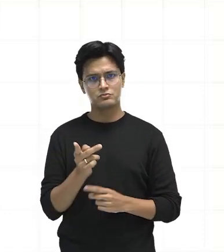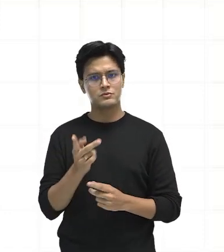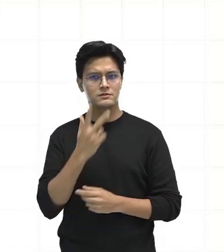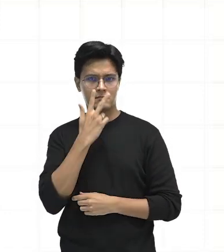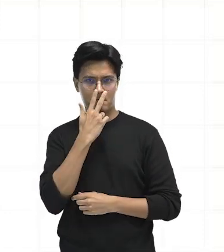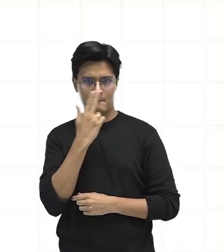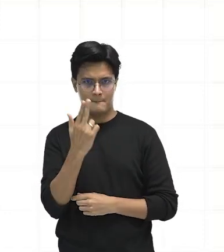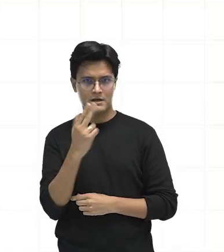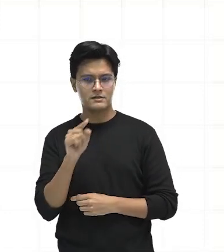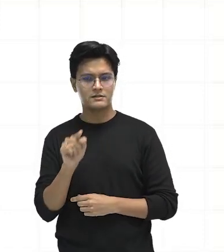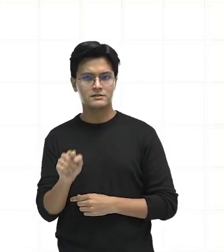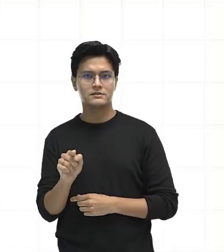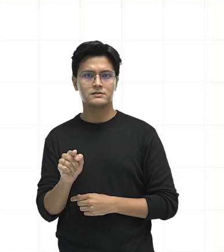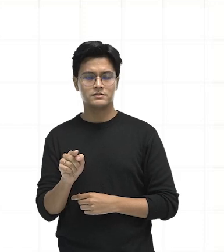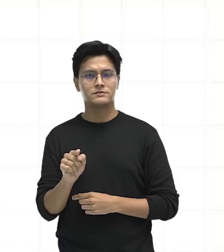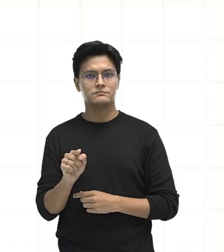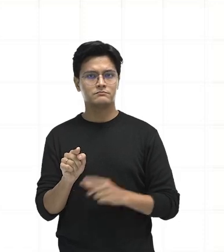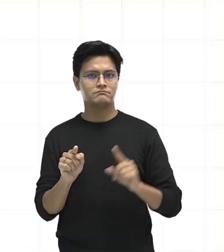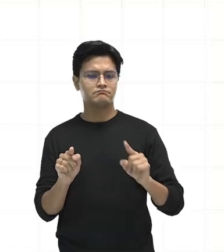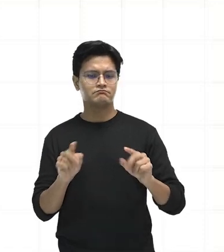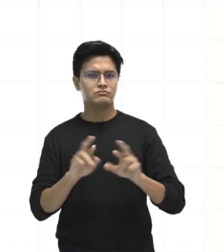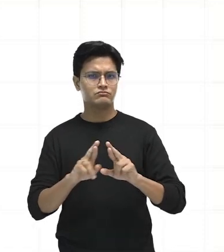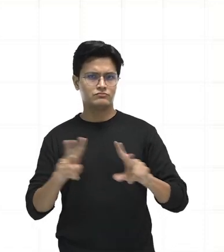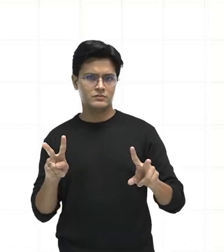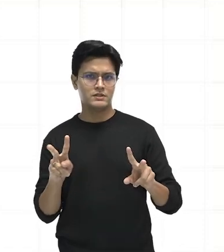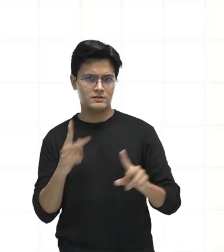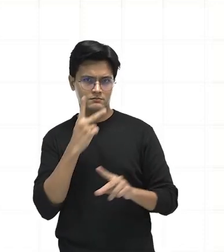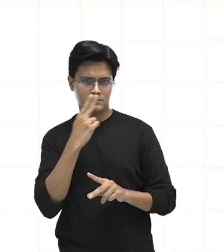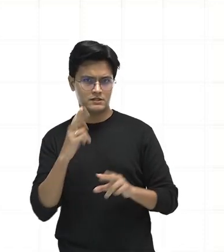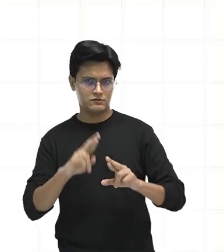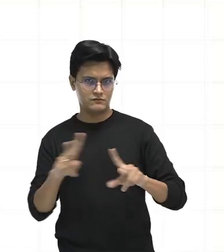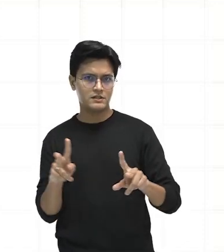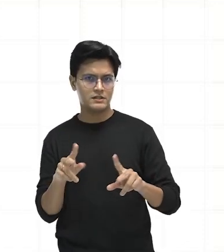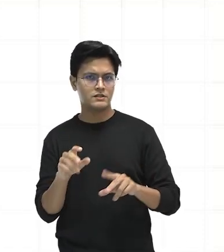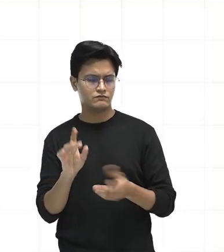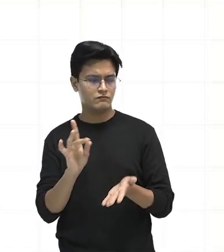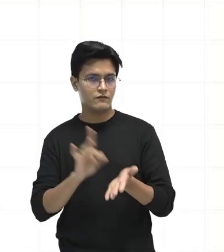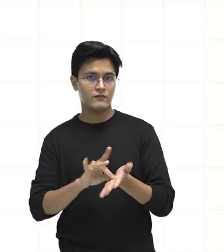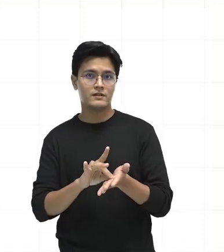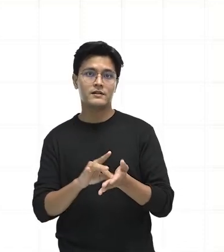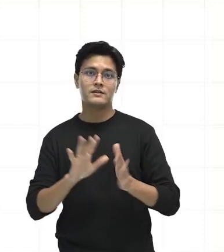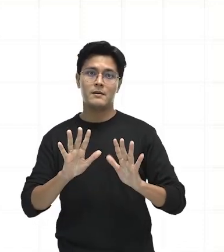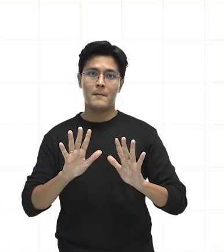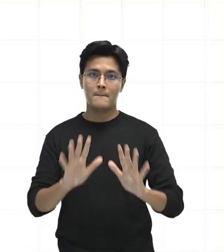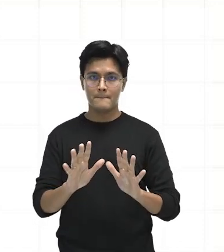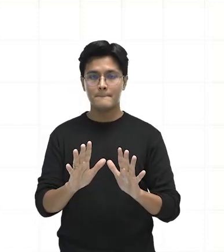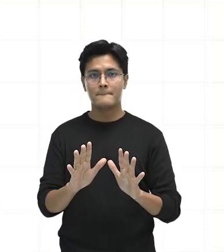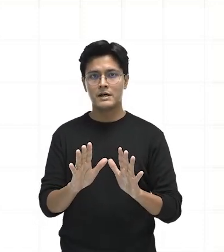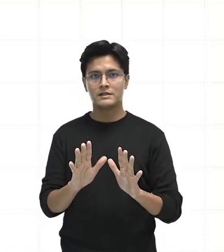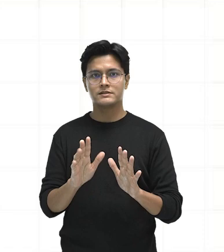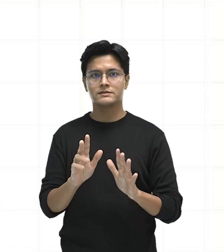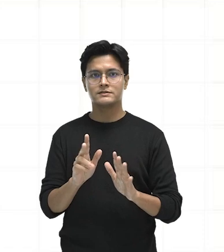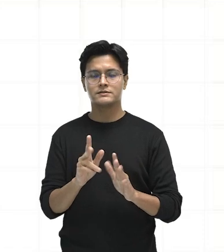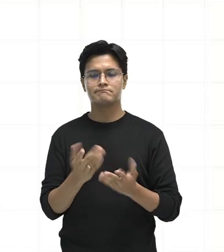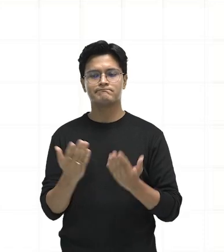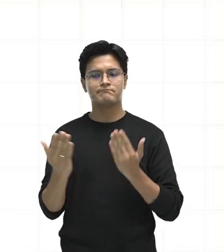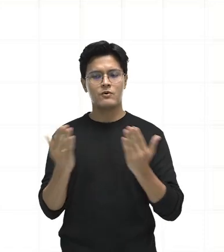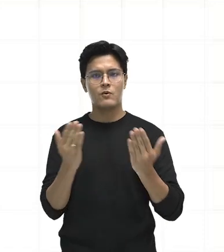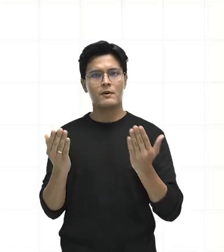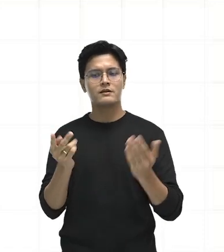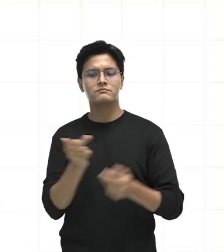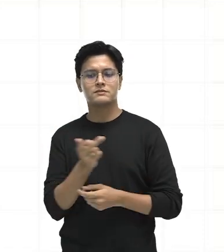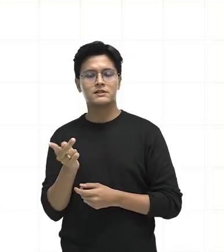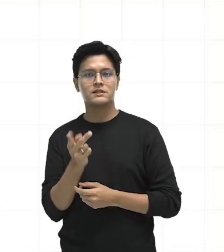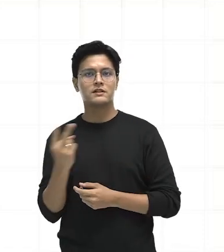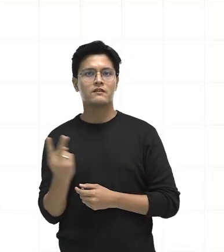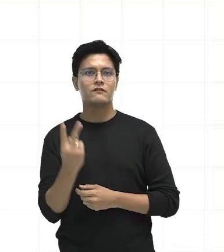parecem serem diferentes, né? E são diferentes mesmo, mas olhando assim, é difícil saber quem é